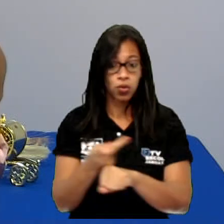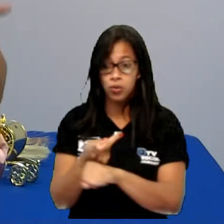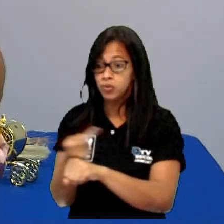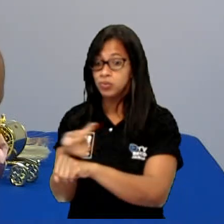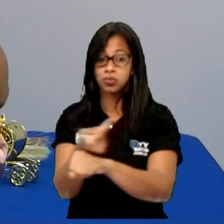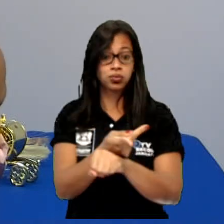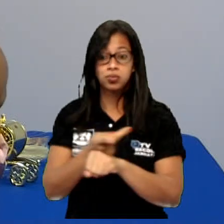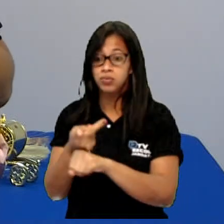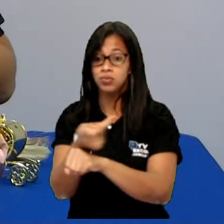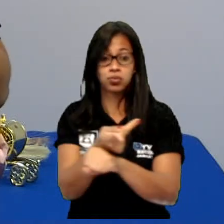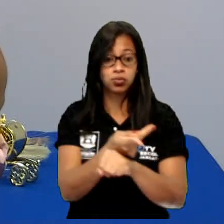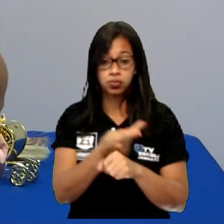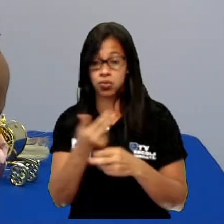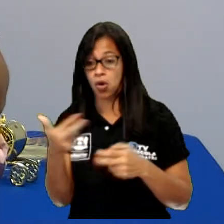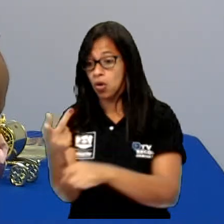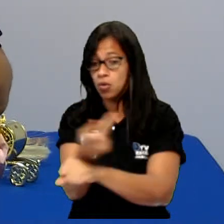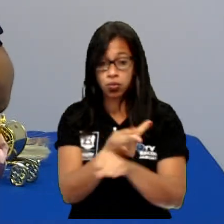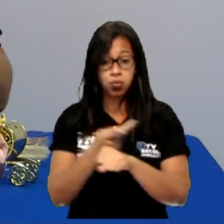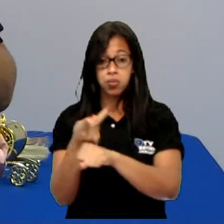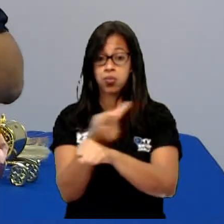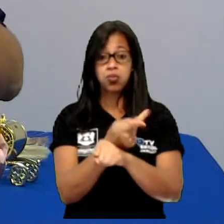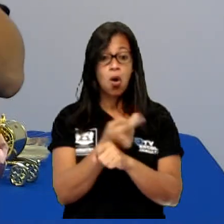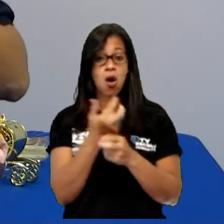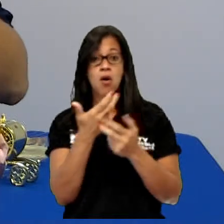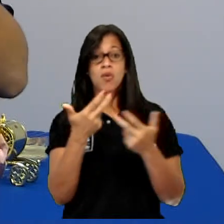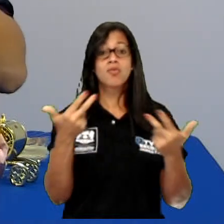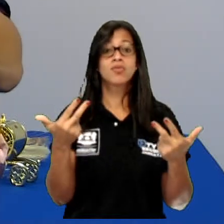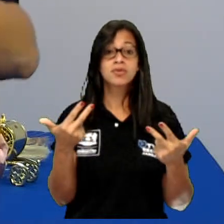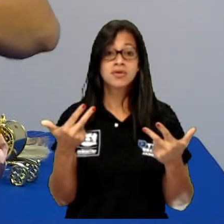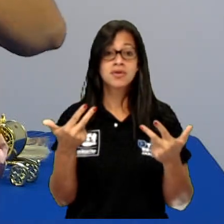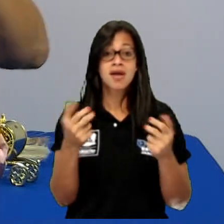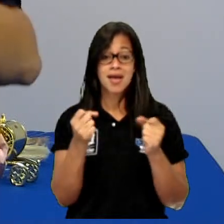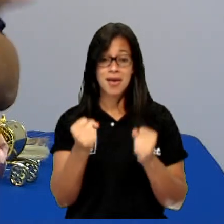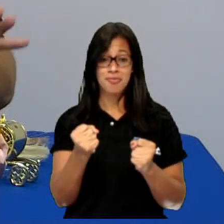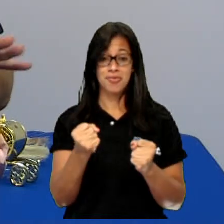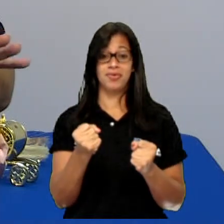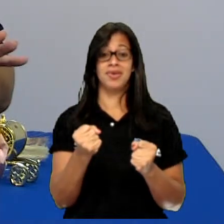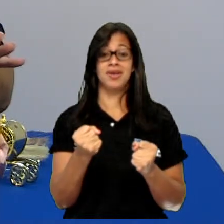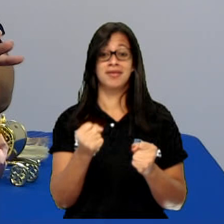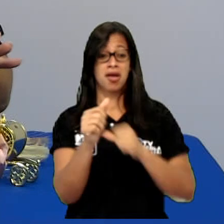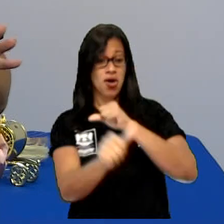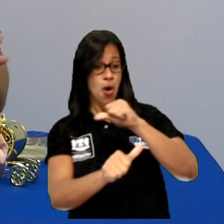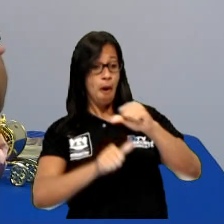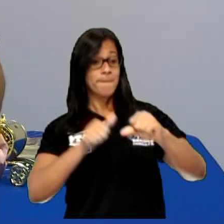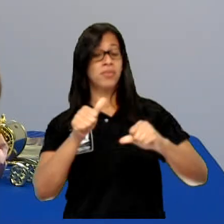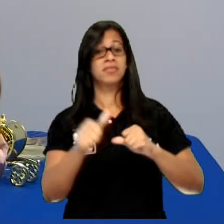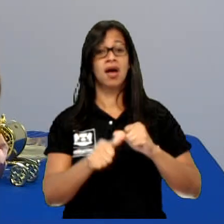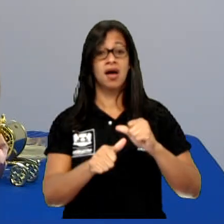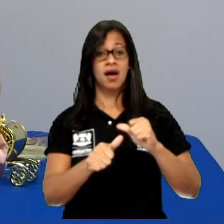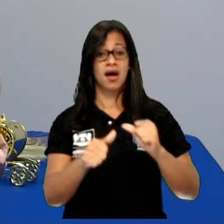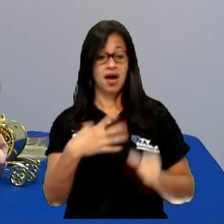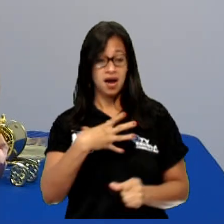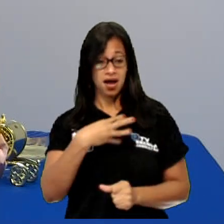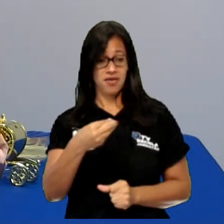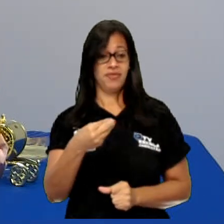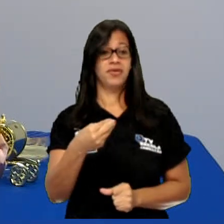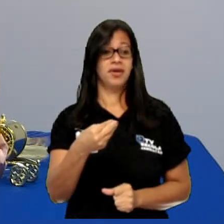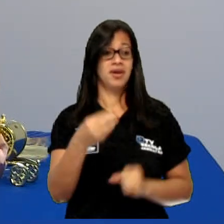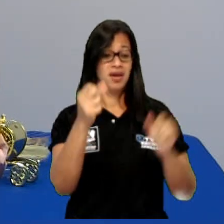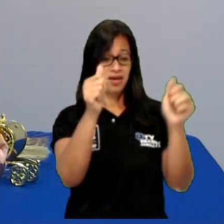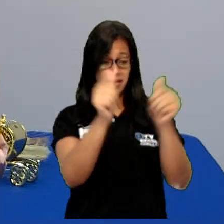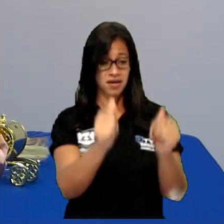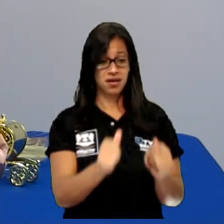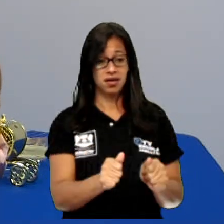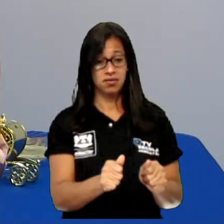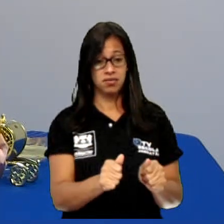que pudesse ajudá-lo a fazer a menina não ser mais de ouro, mas não conseguiu. Então, ele